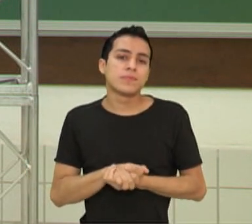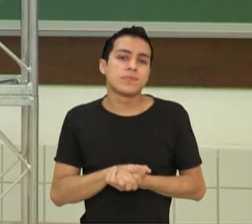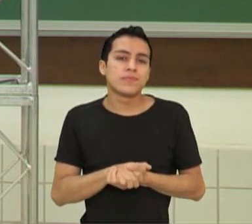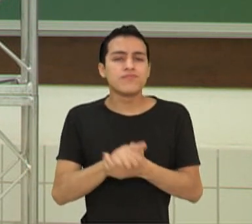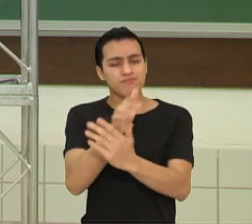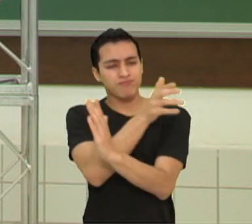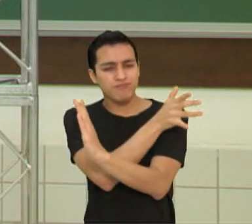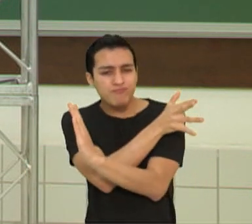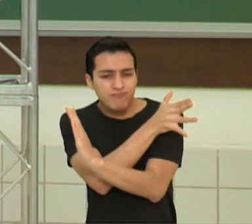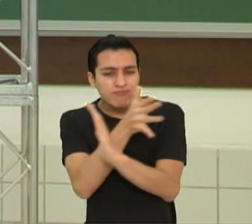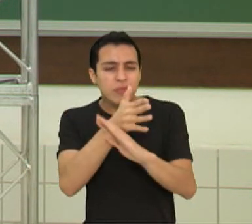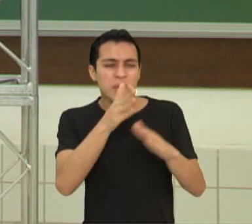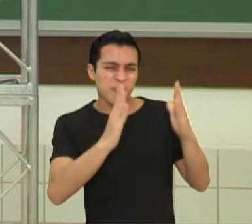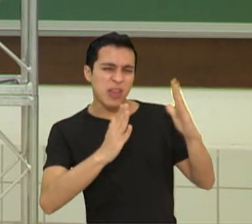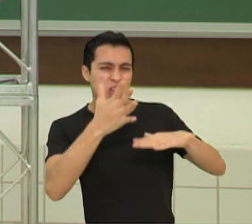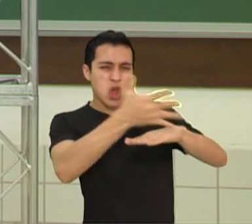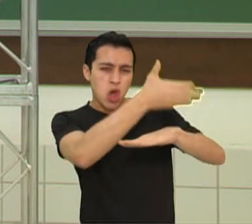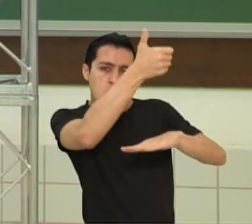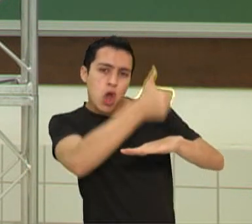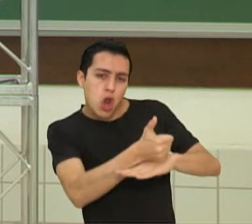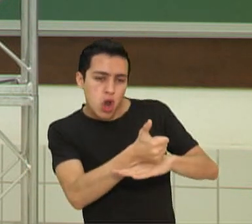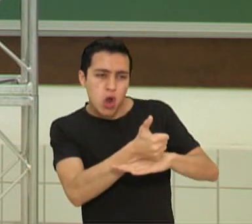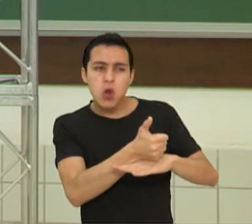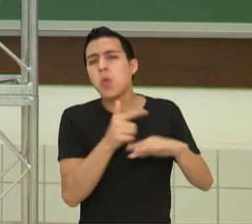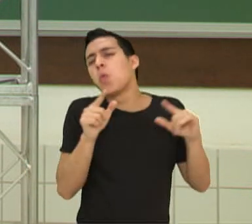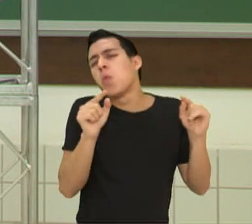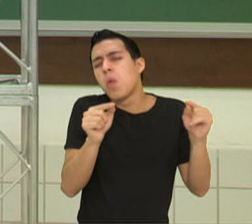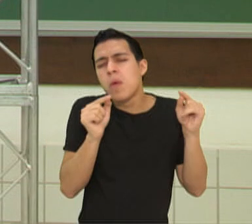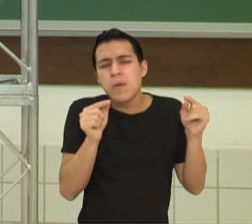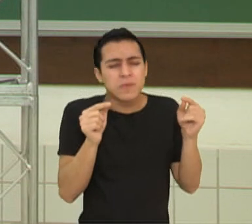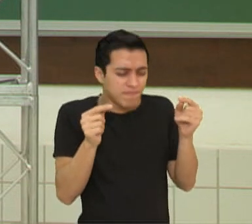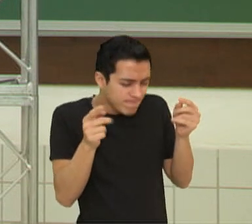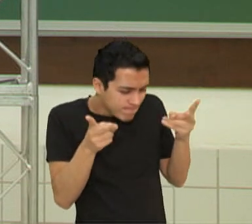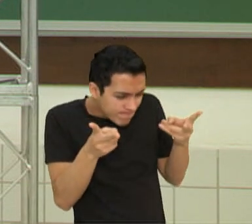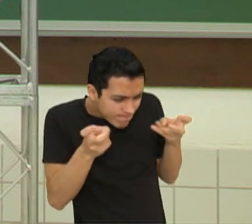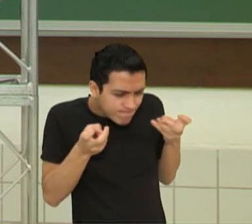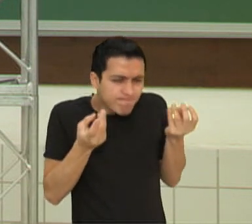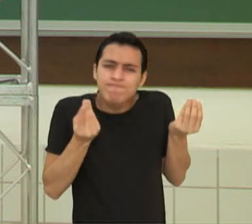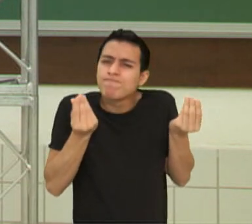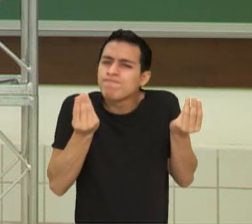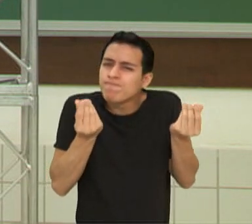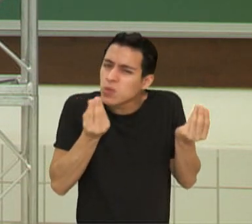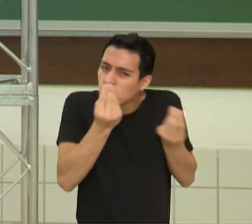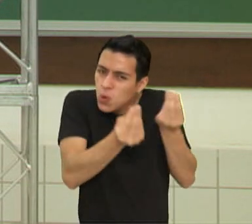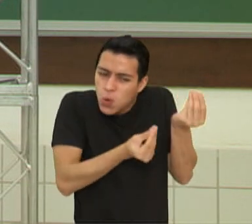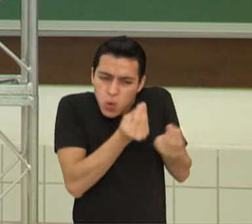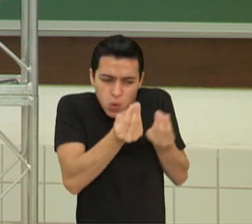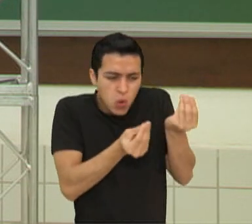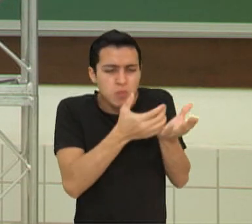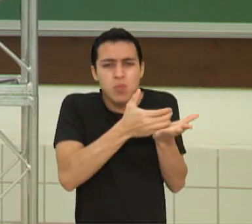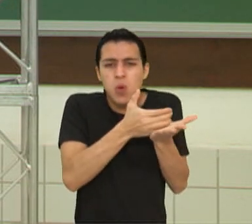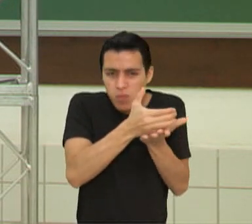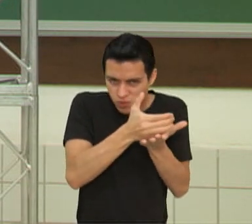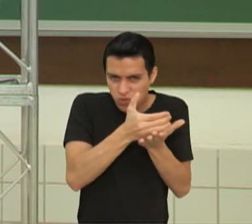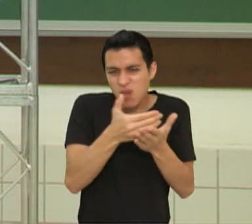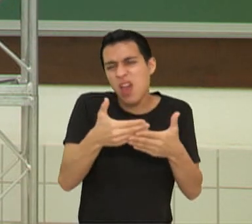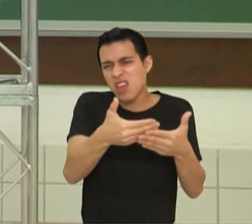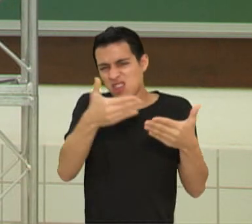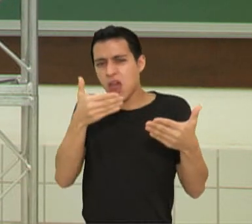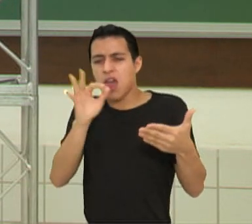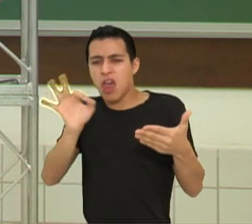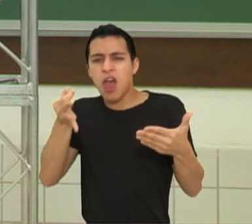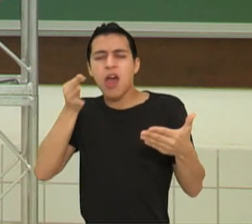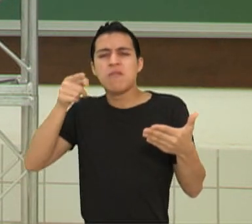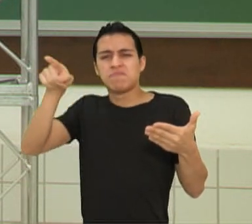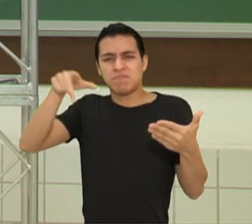desde lá do Estado colônia, que percebeu isso começou isso a partir de como já era o governo em